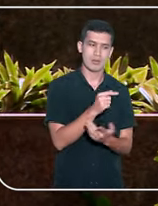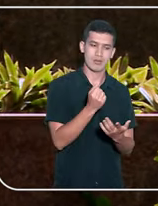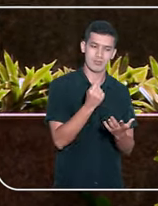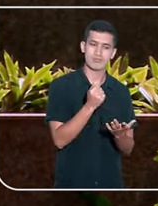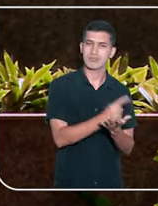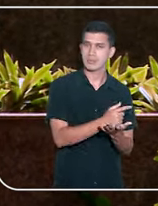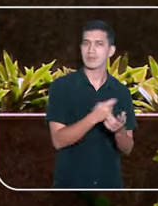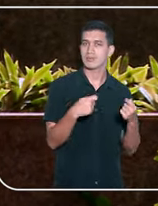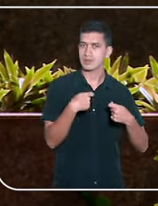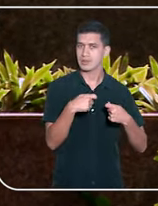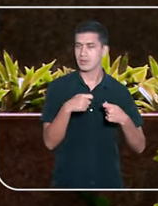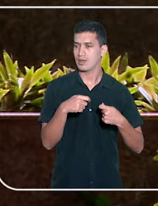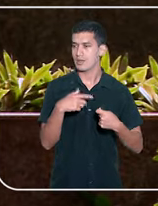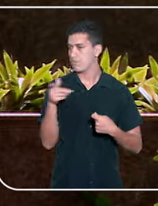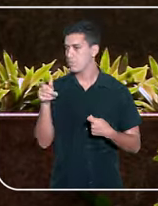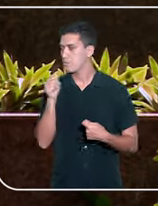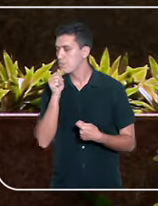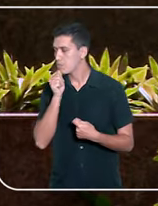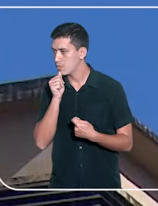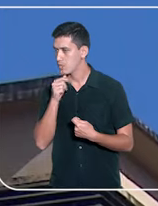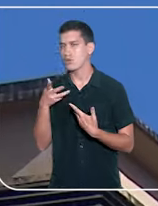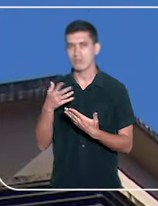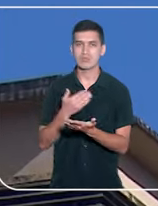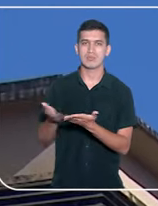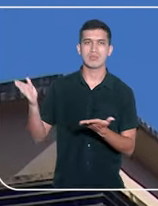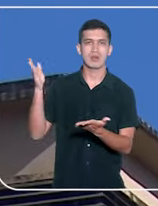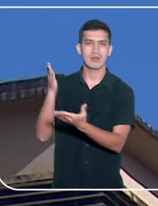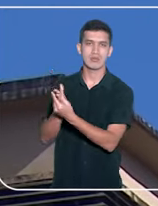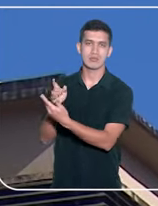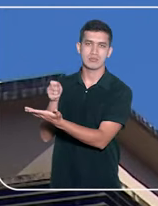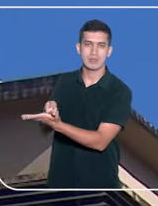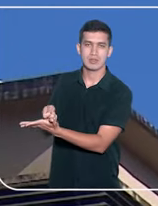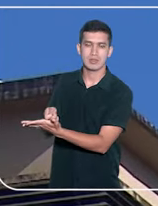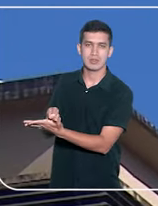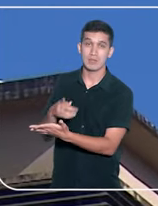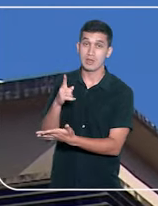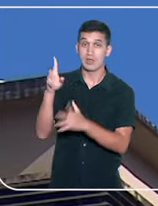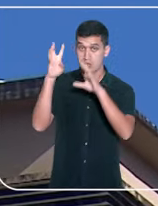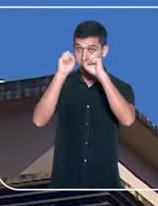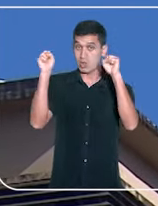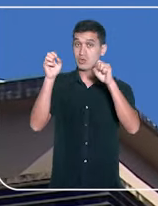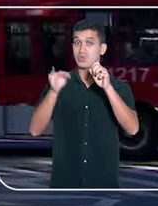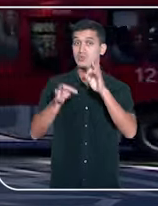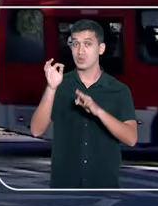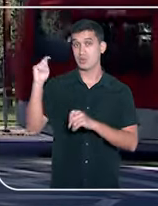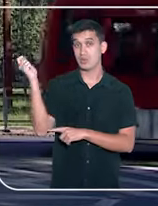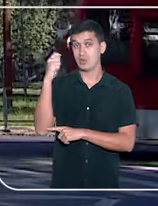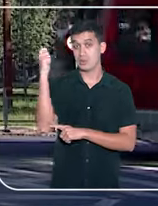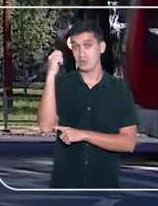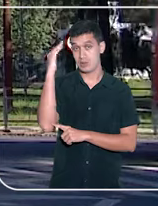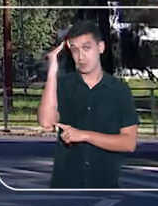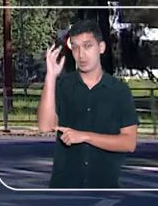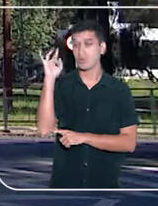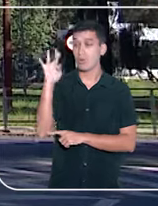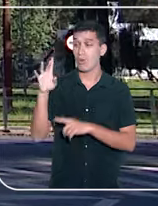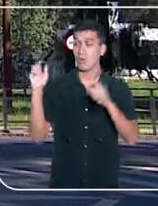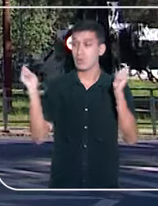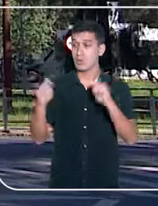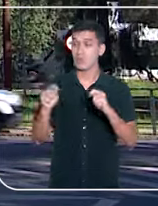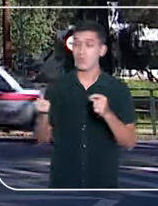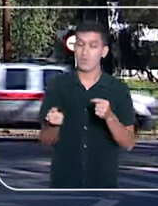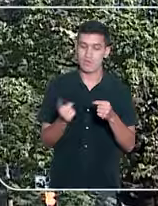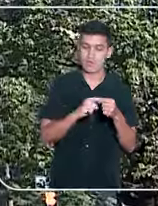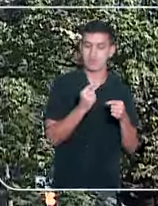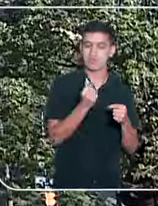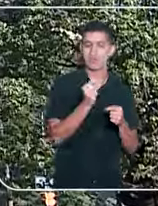nessa tentativa ajuizou ação de cobrança mas o Tribunal de Justiça do Rio Grande do Sul compreendeu que somente poderiam ser objeto de